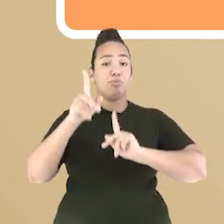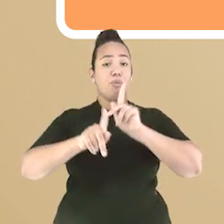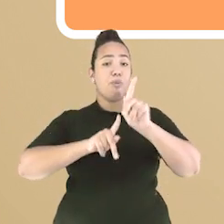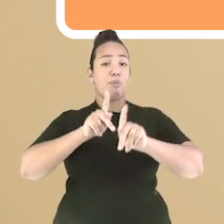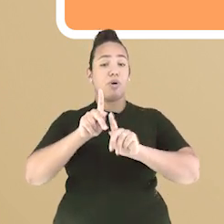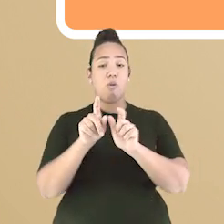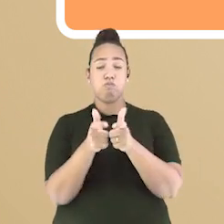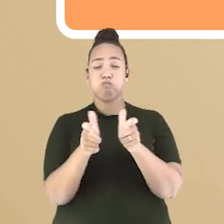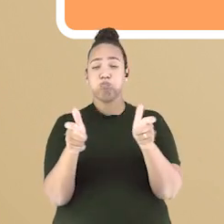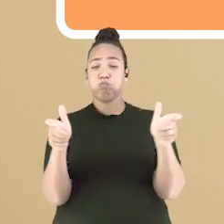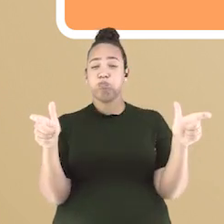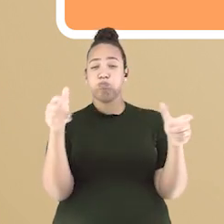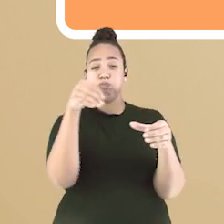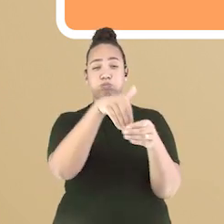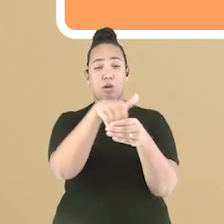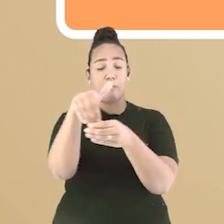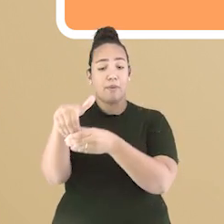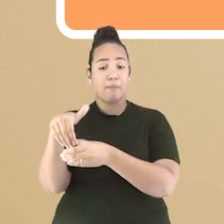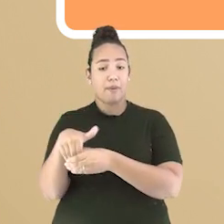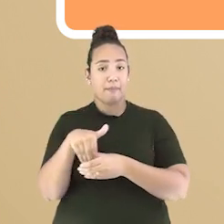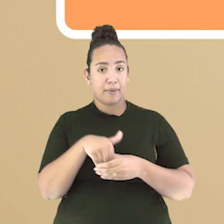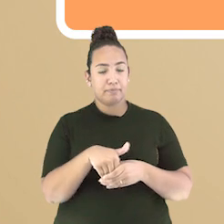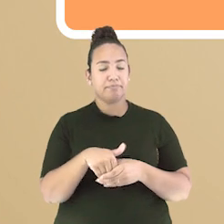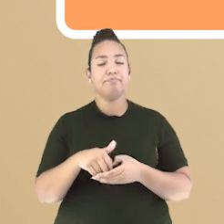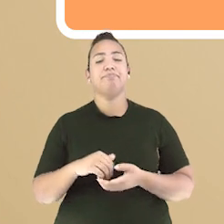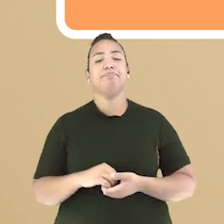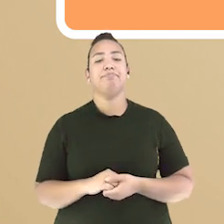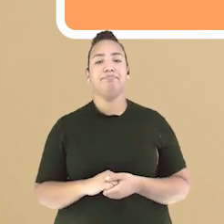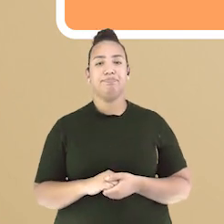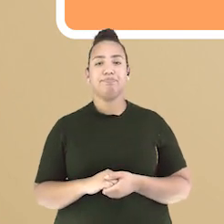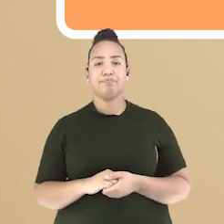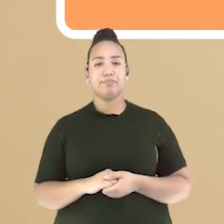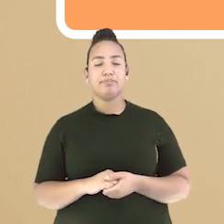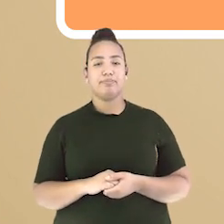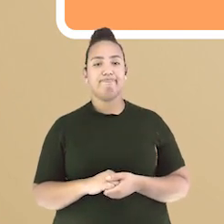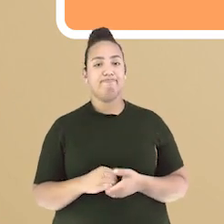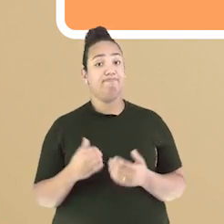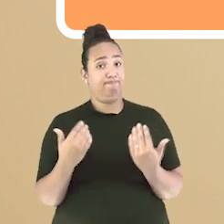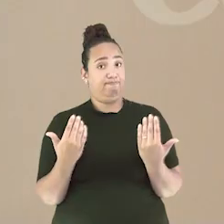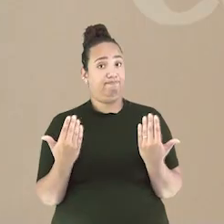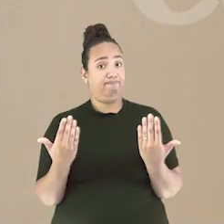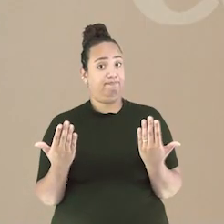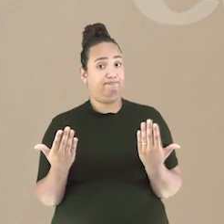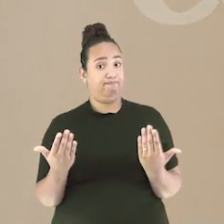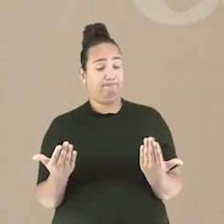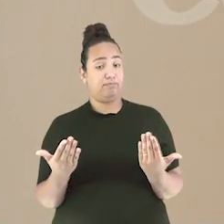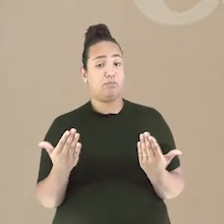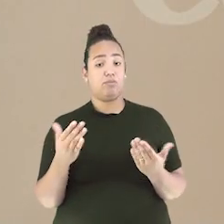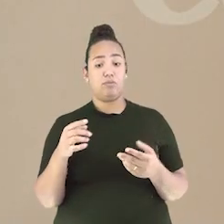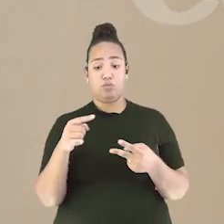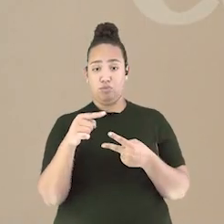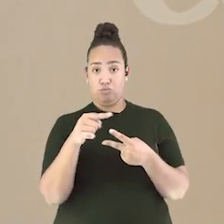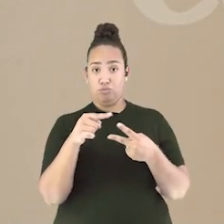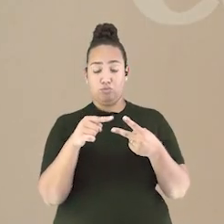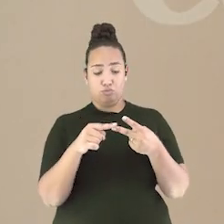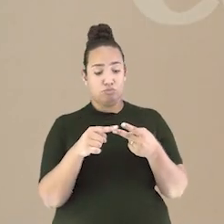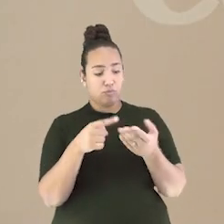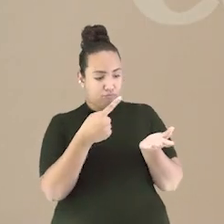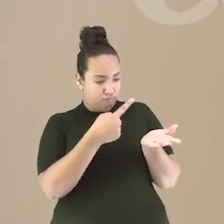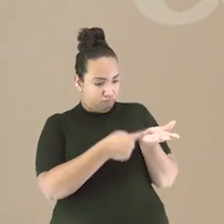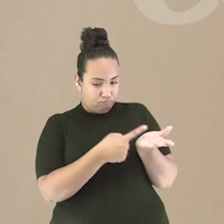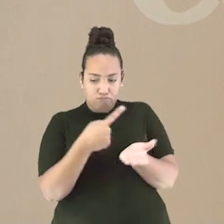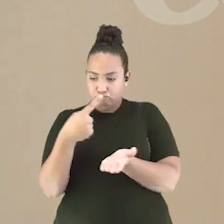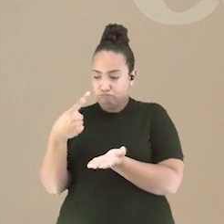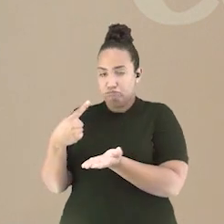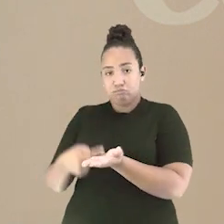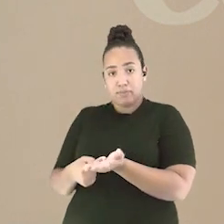do país, ou seja, os colégios eleitorais, como costumamos chamar. Pois bem, eles então fizeram um